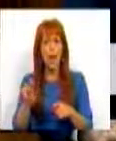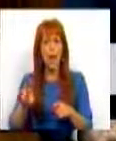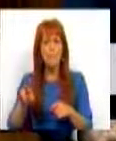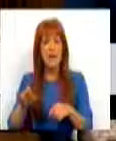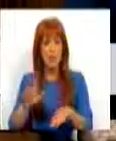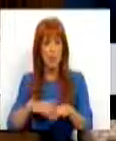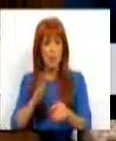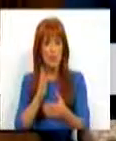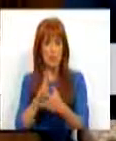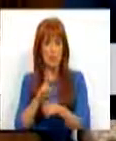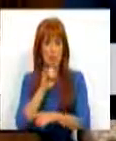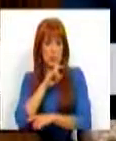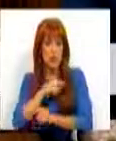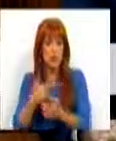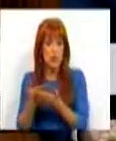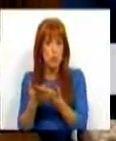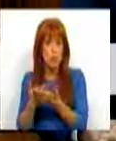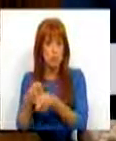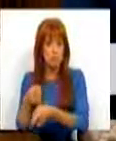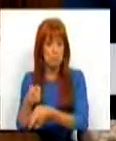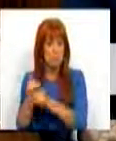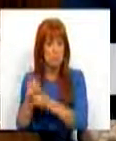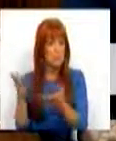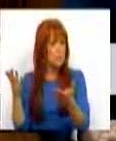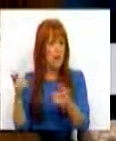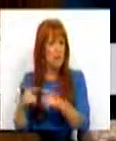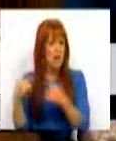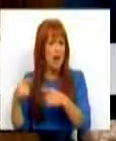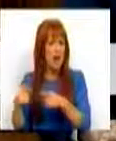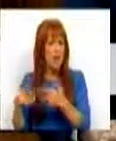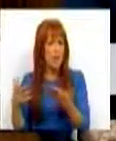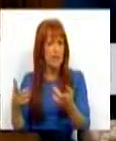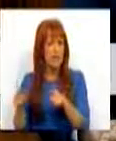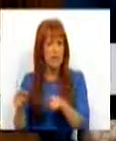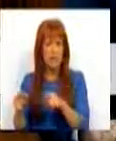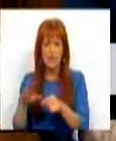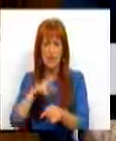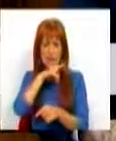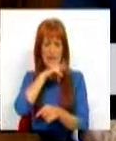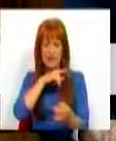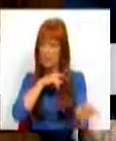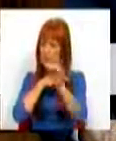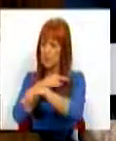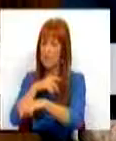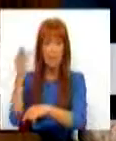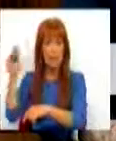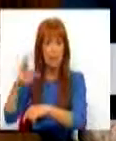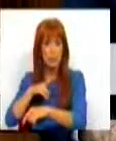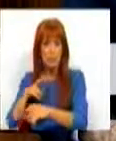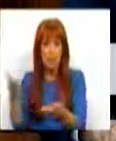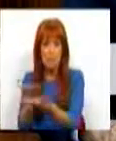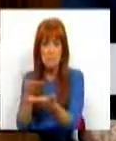A questão dos 26% e dos 46%, esses são considerações feitas